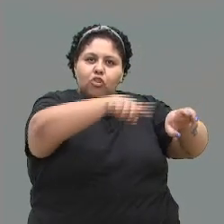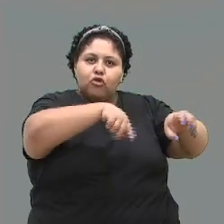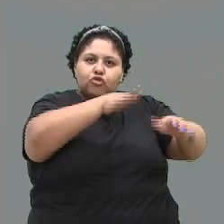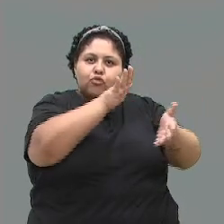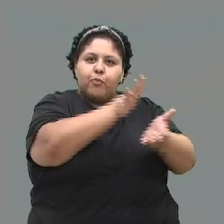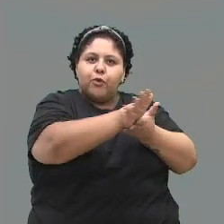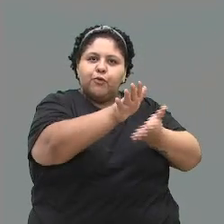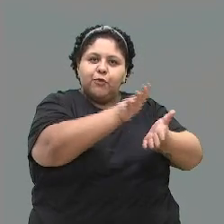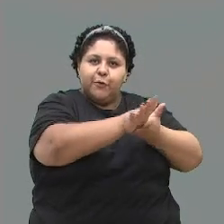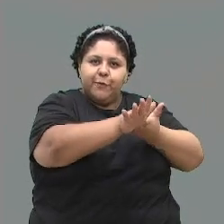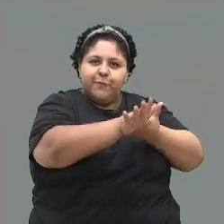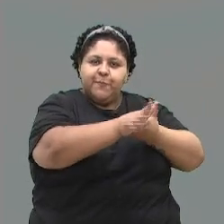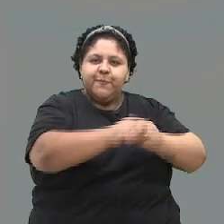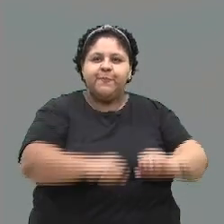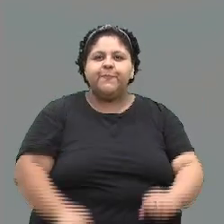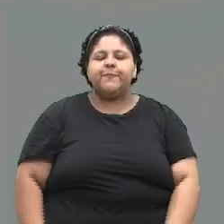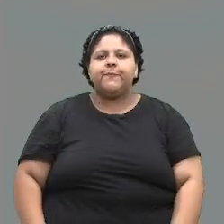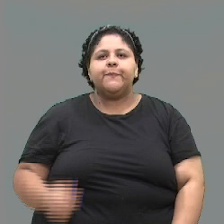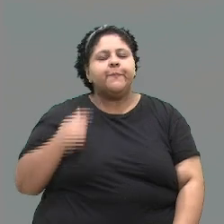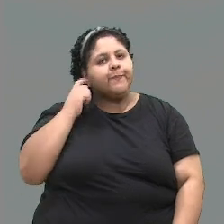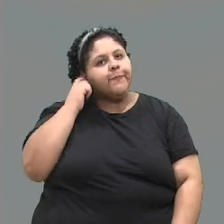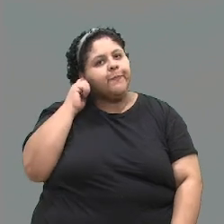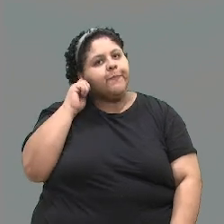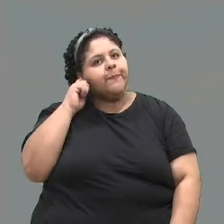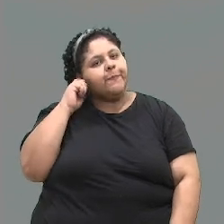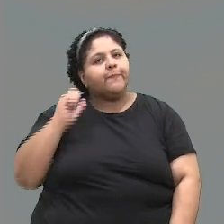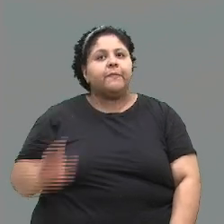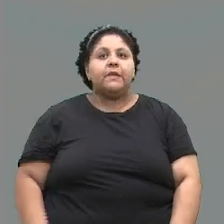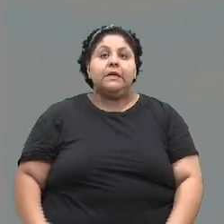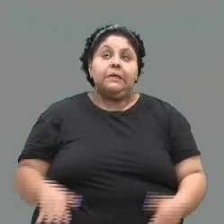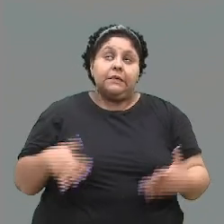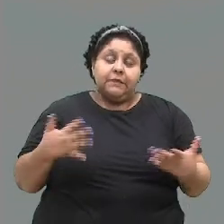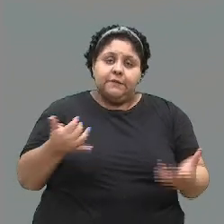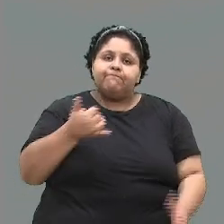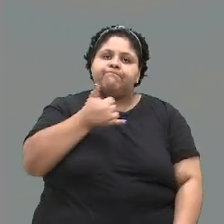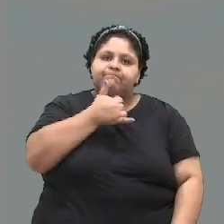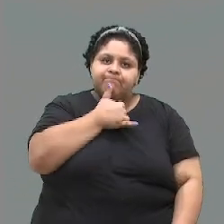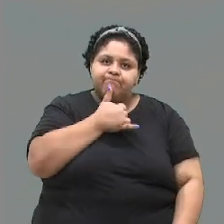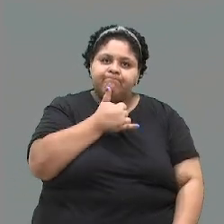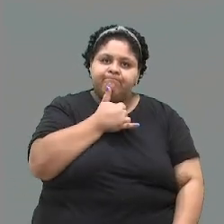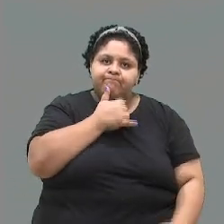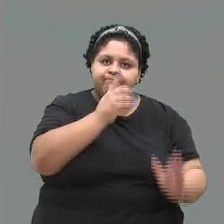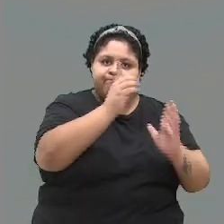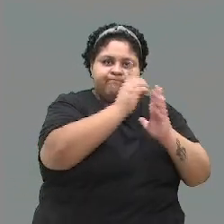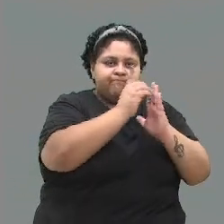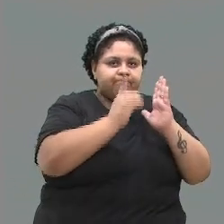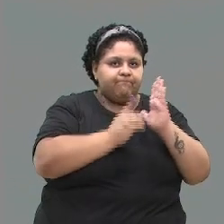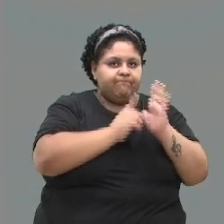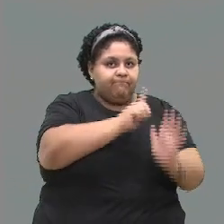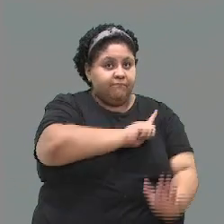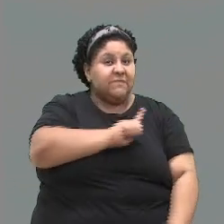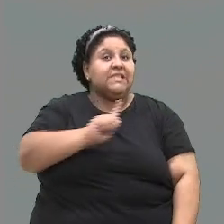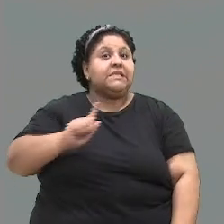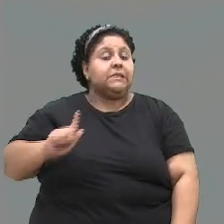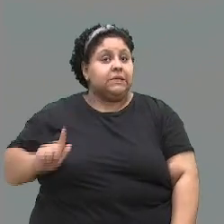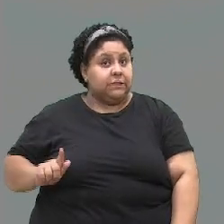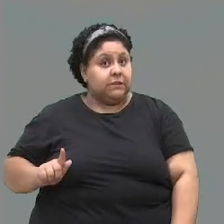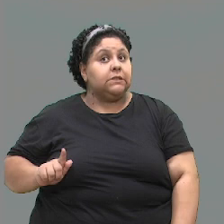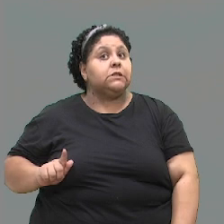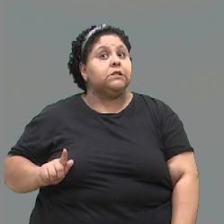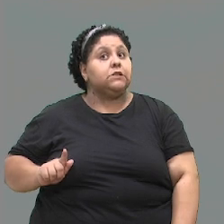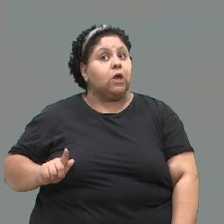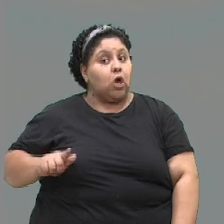produtor aquele que se infelizmente esse decreto do Governador realmente